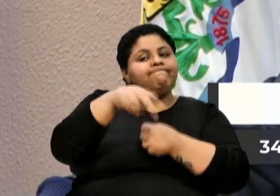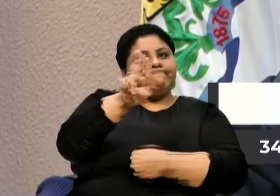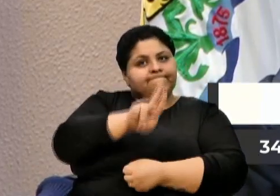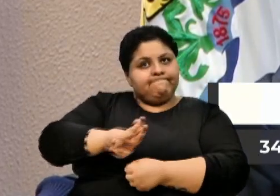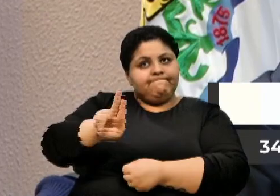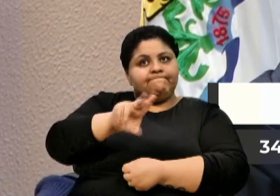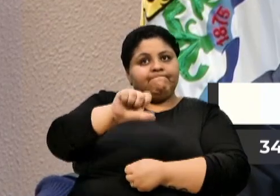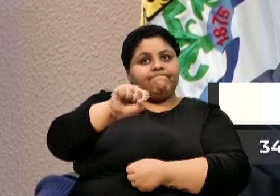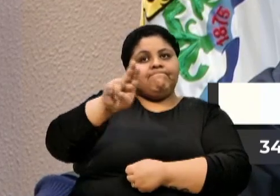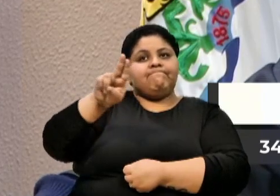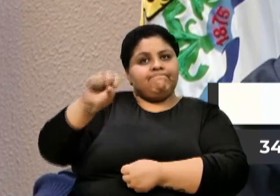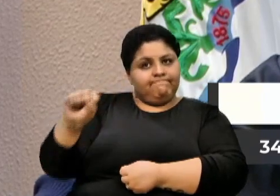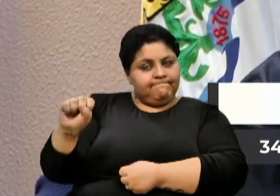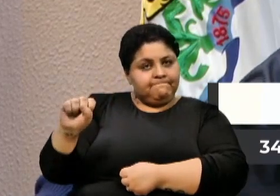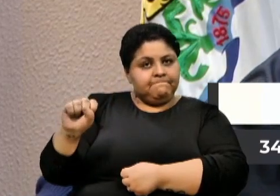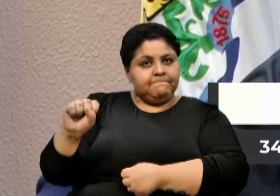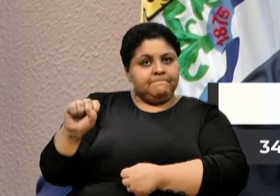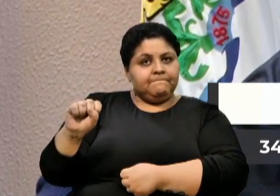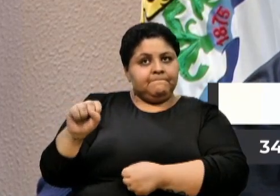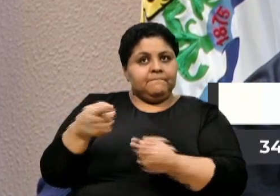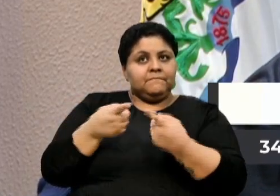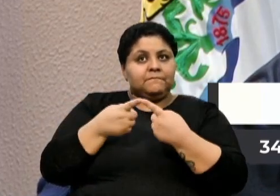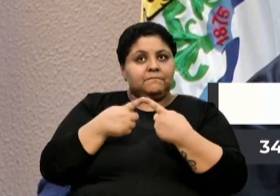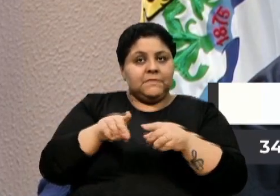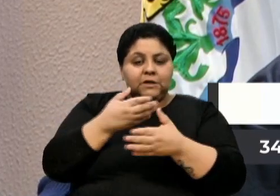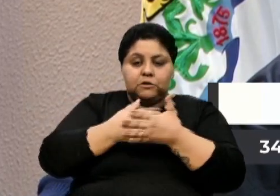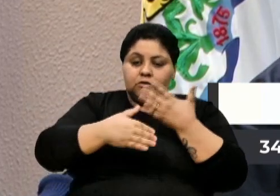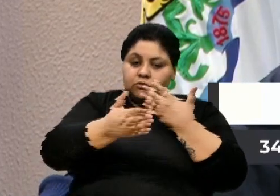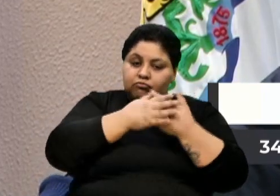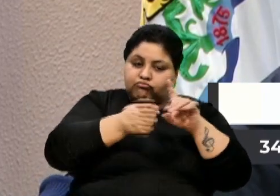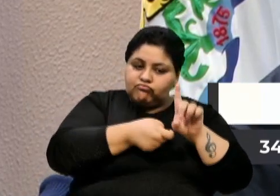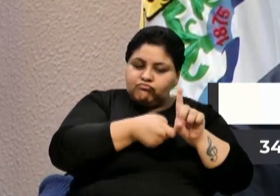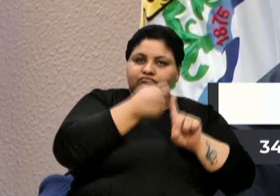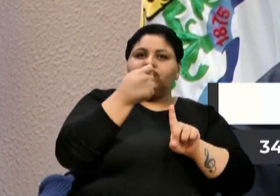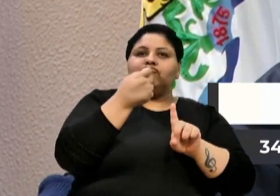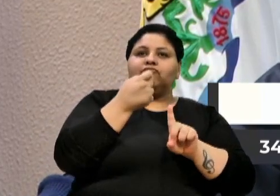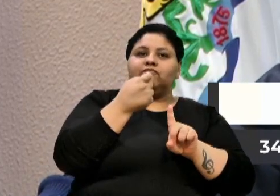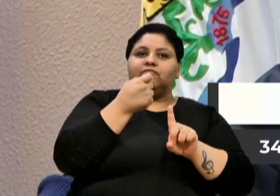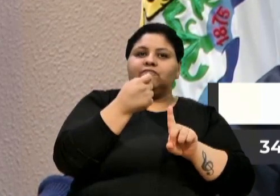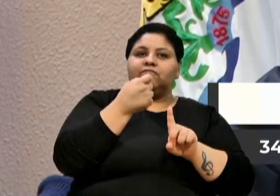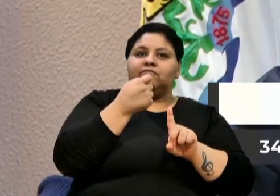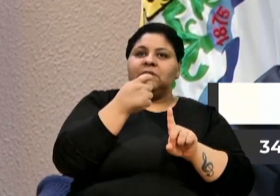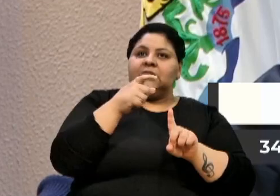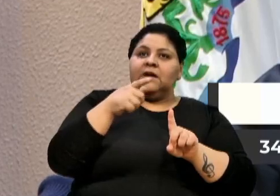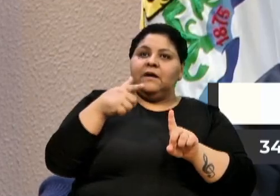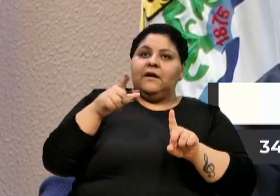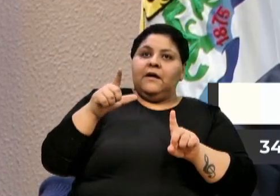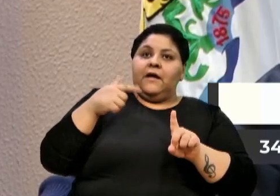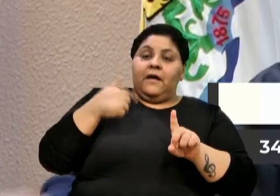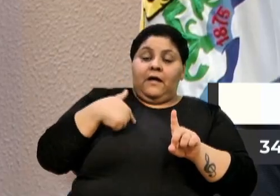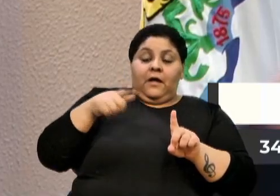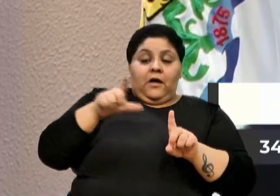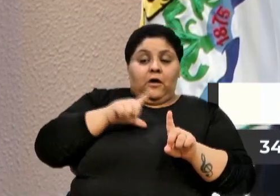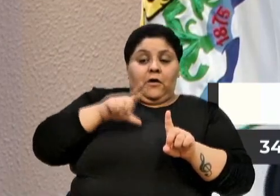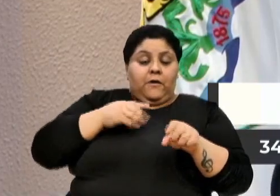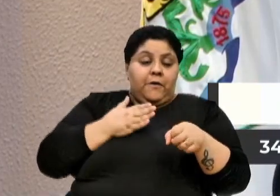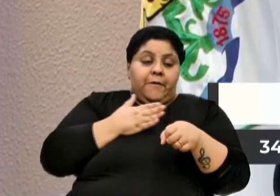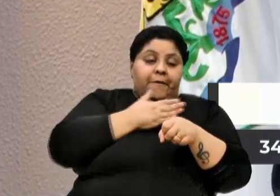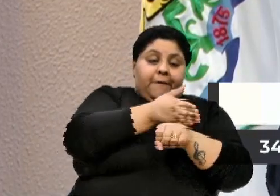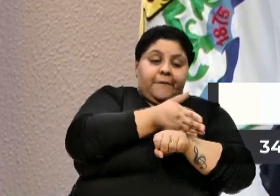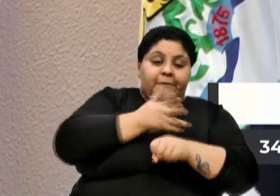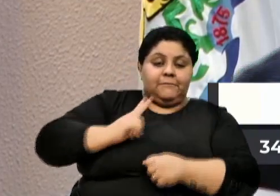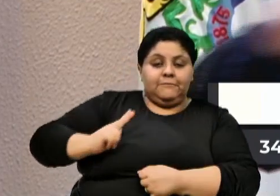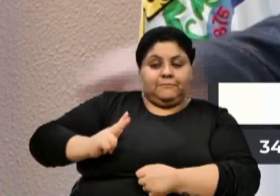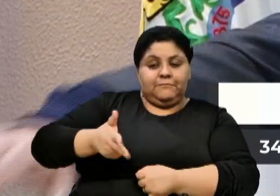SUS. Mas todos os meses eu tenho que frequentá-la, e sempre para mim é um